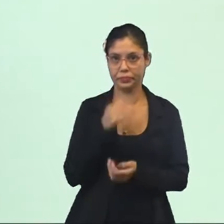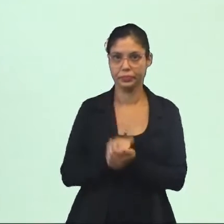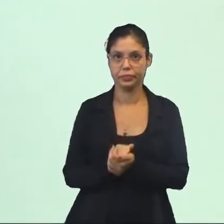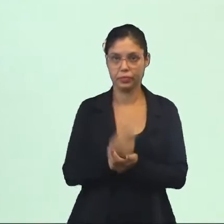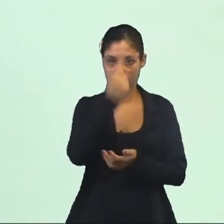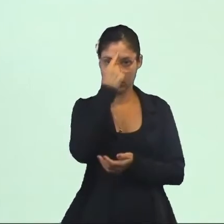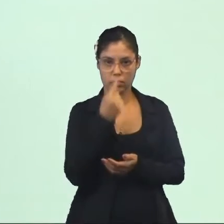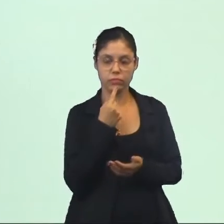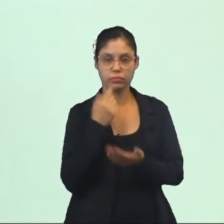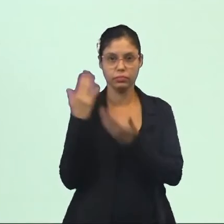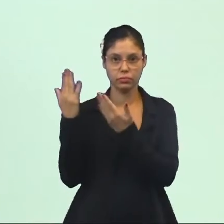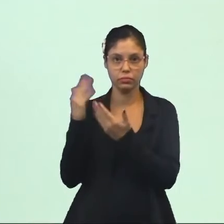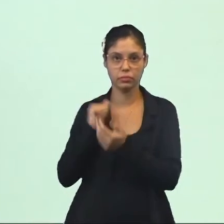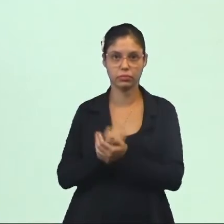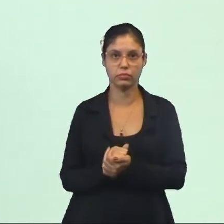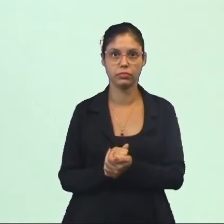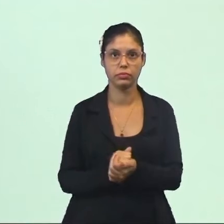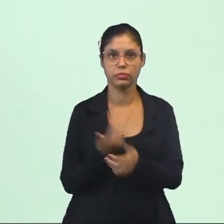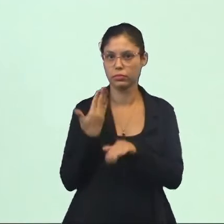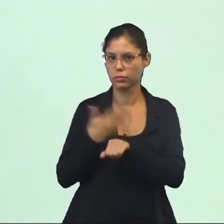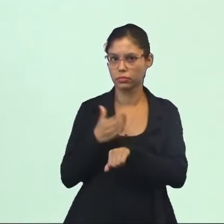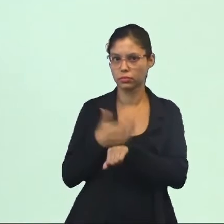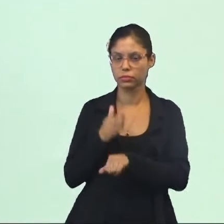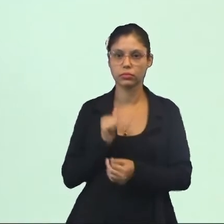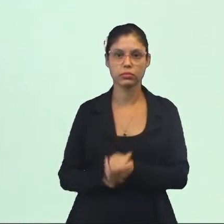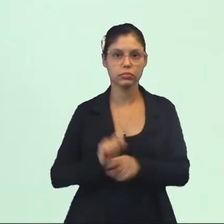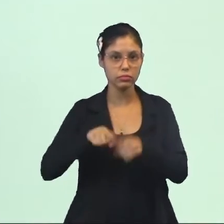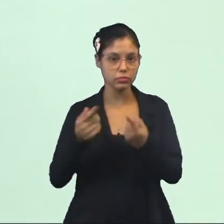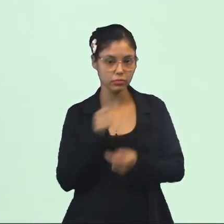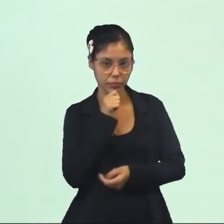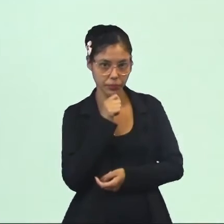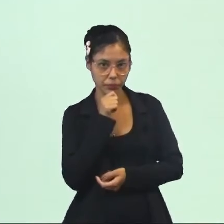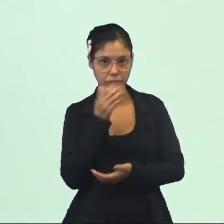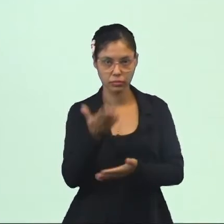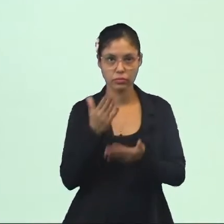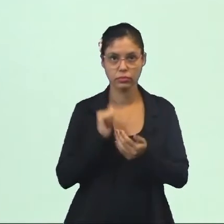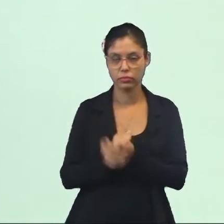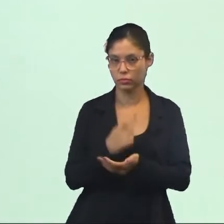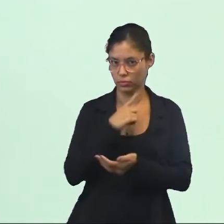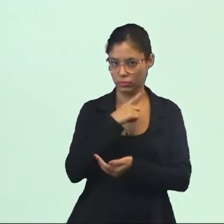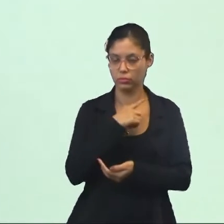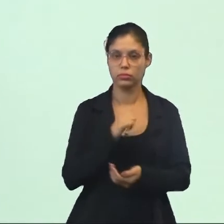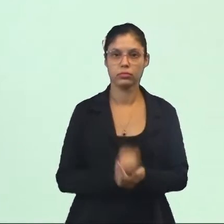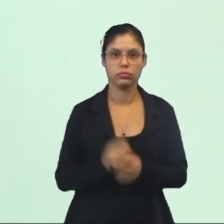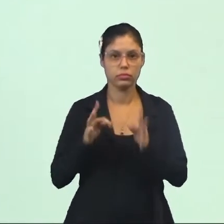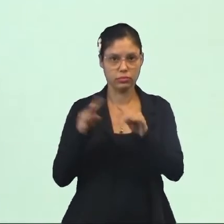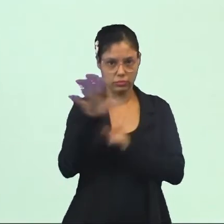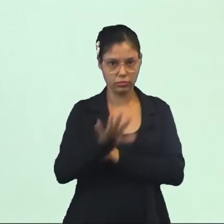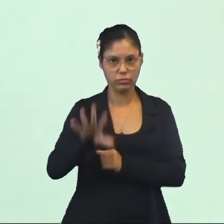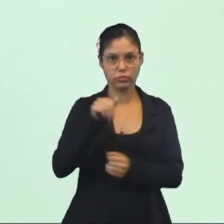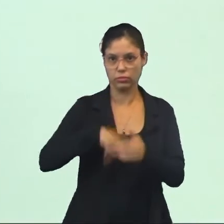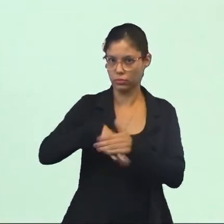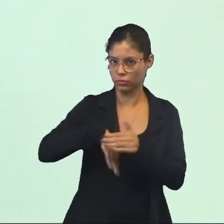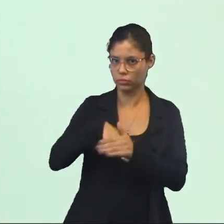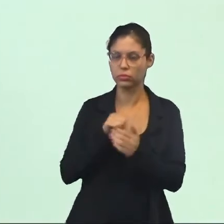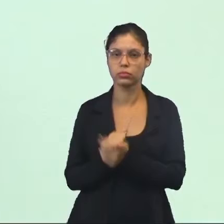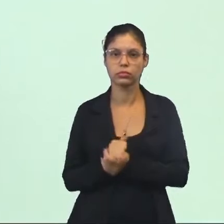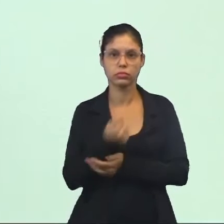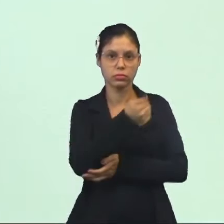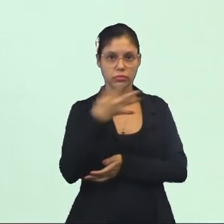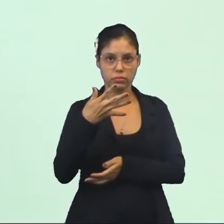essa situação, tá? Ele treinou, mas aí nós temos o total de chutes, que